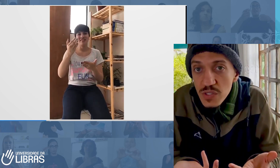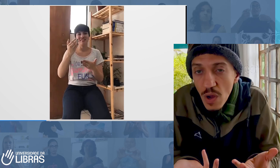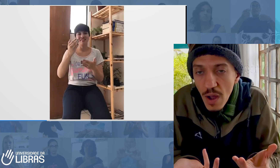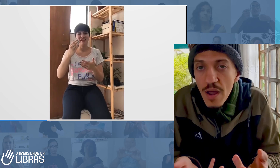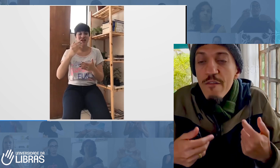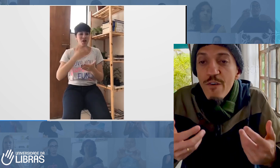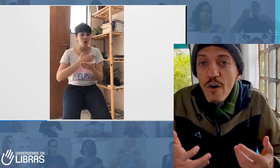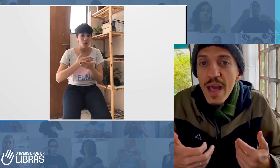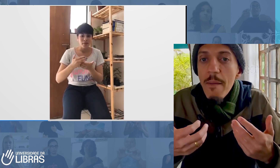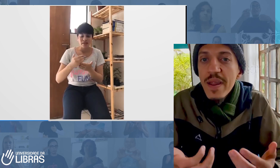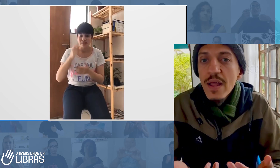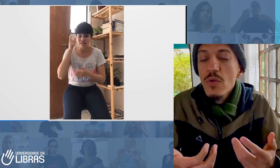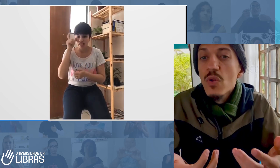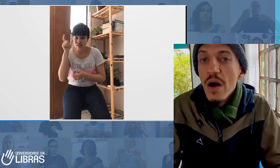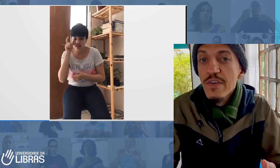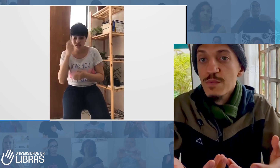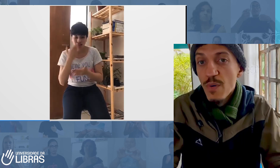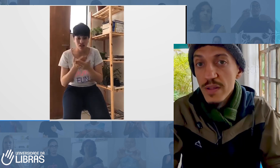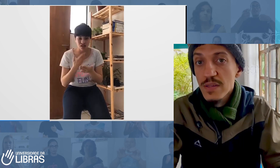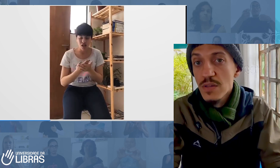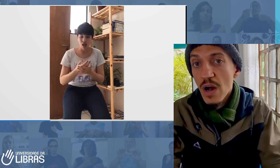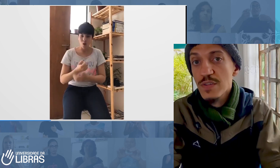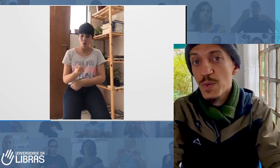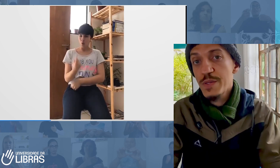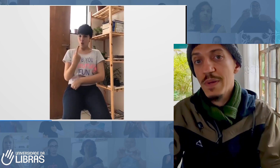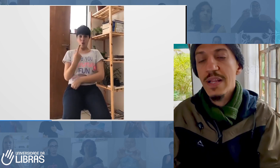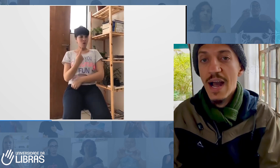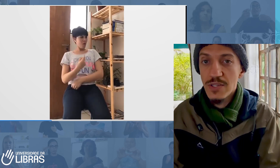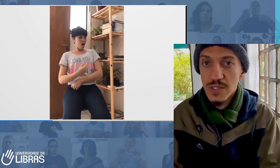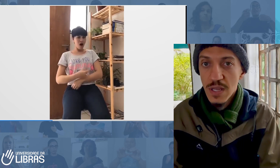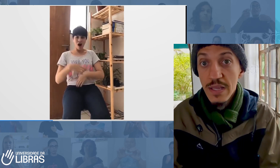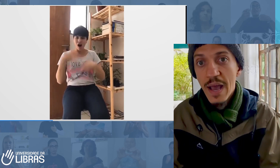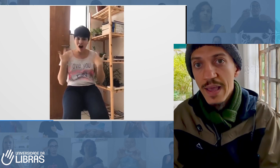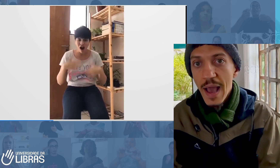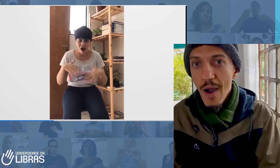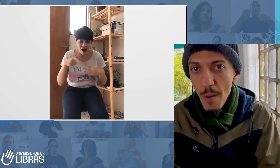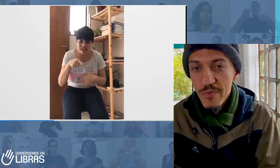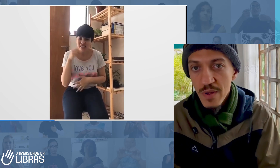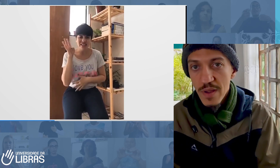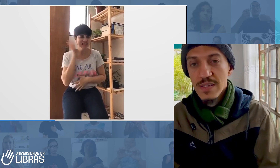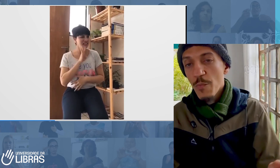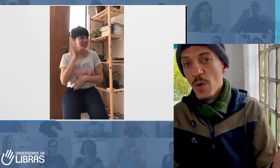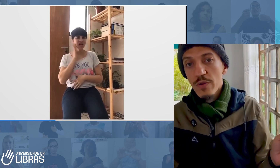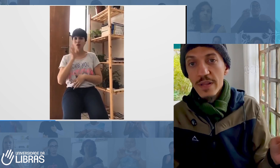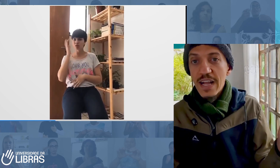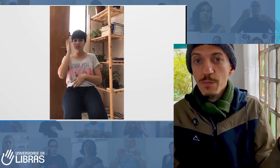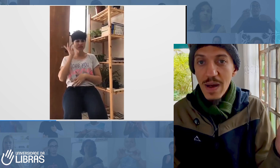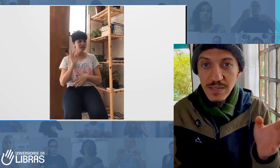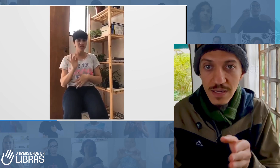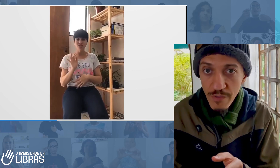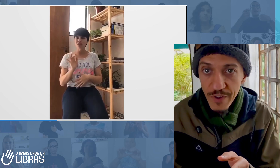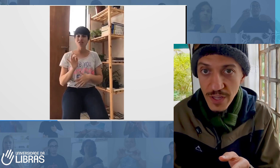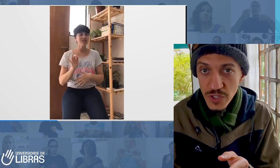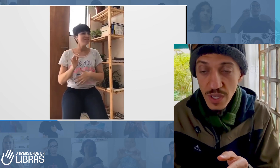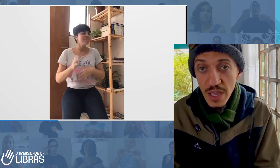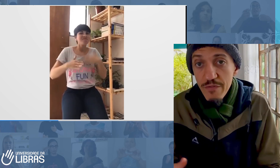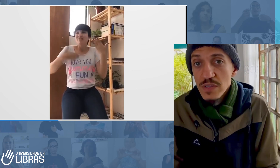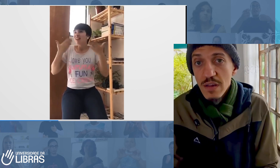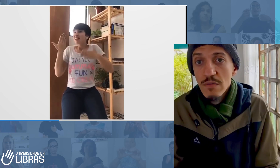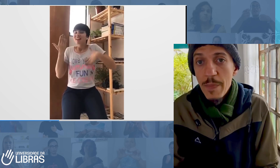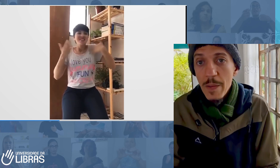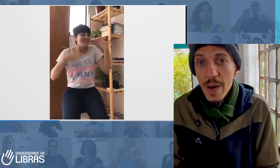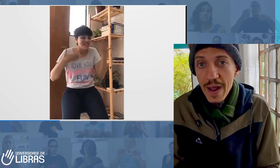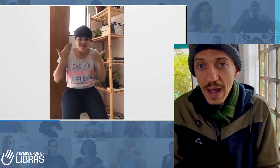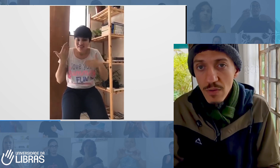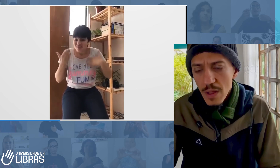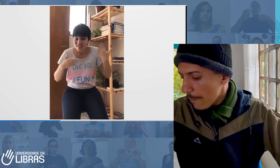si só, foi abrindo novas portas e novas possibilidades. E aí, é óbvio, se a oportunidade passa na sua frente e você